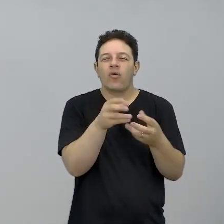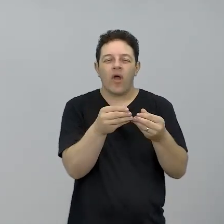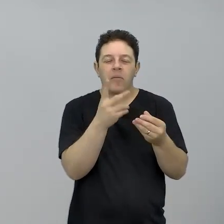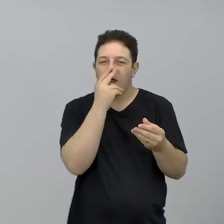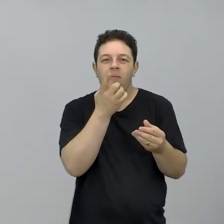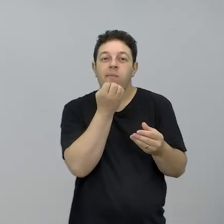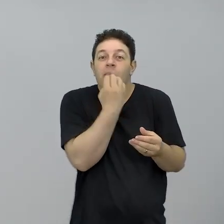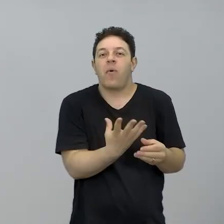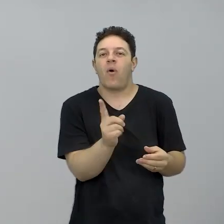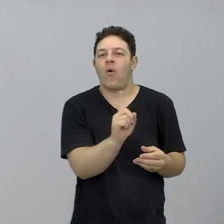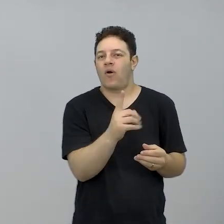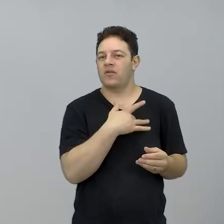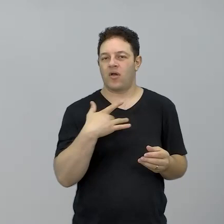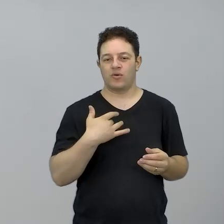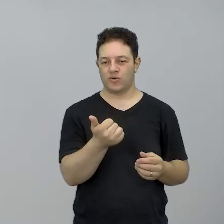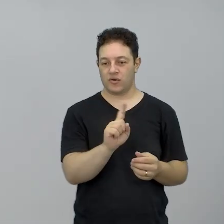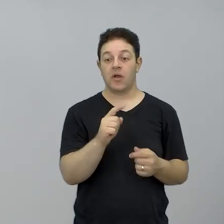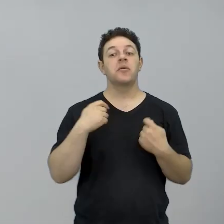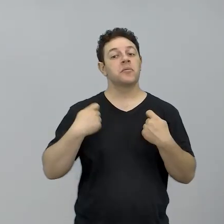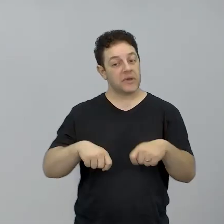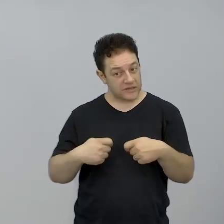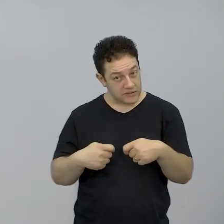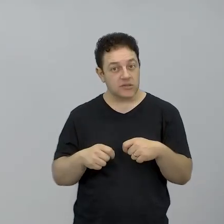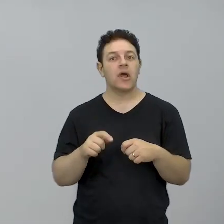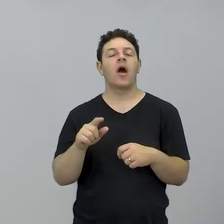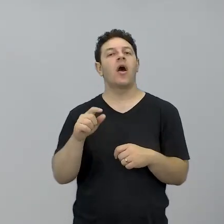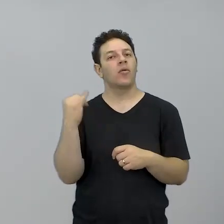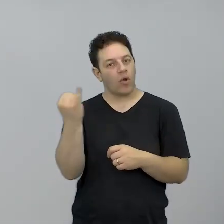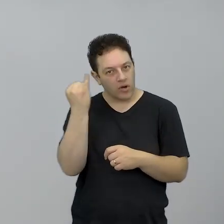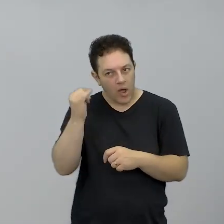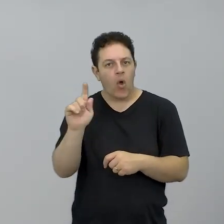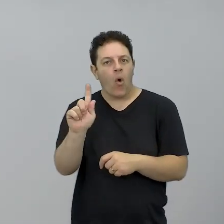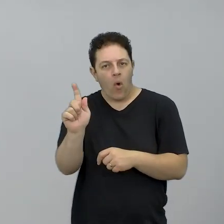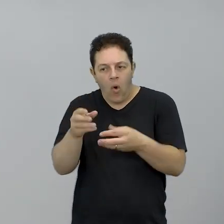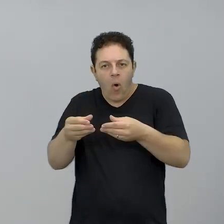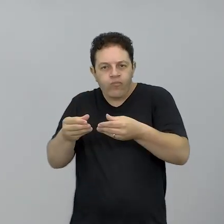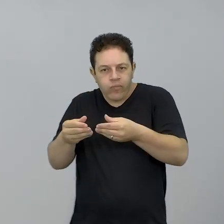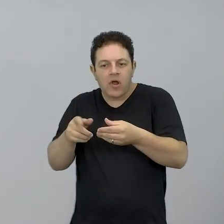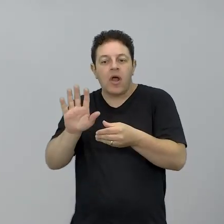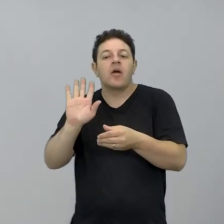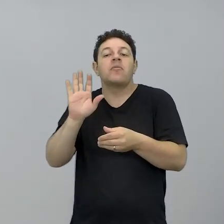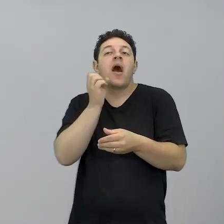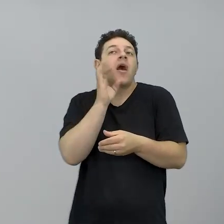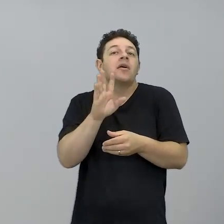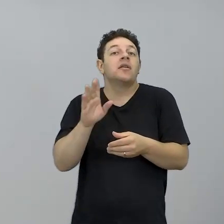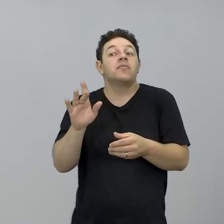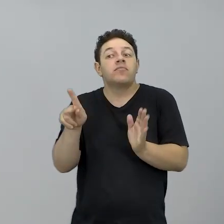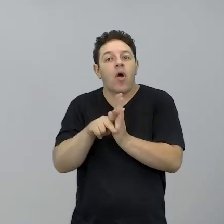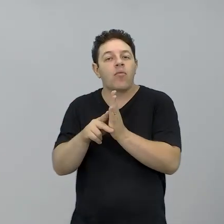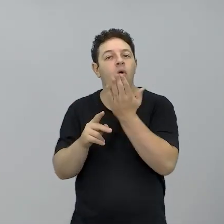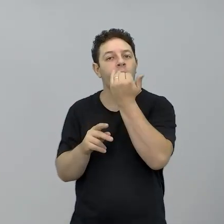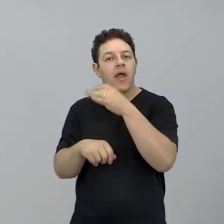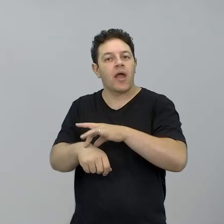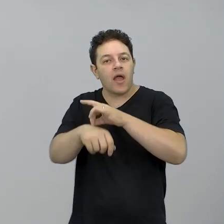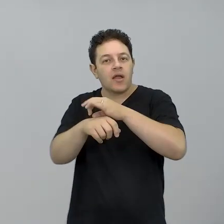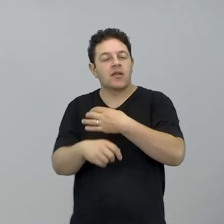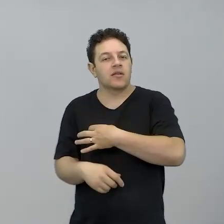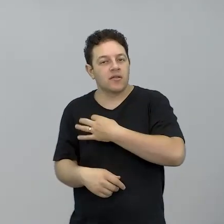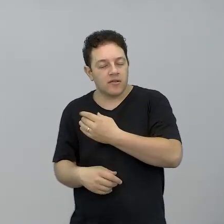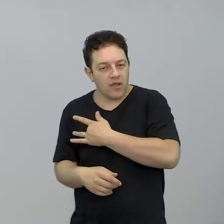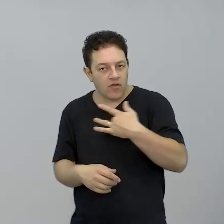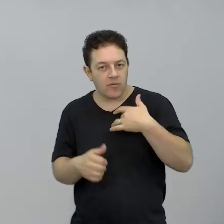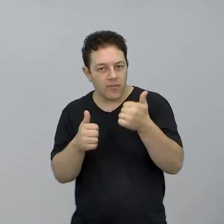claro. Nós temos que consumir alguns tipos de gorduras, mas provenientes de alimentos saudáveis. A gordura do abacate,